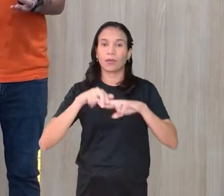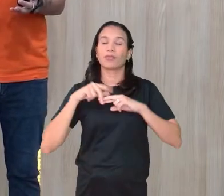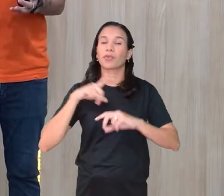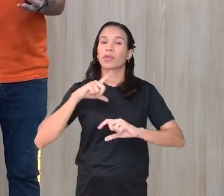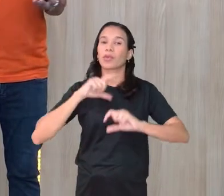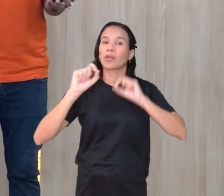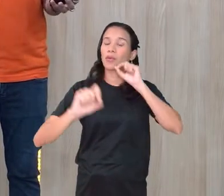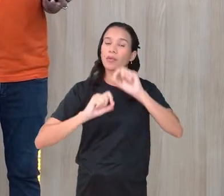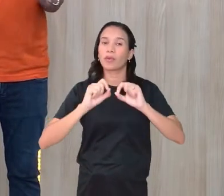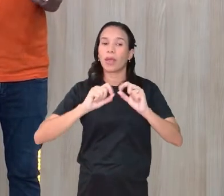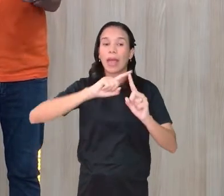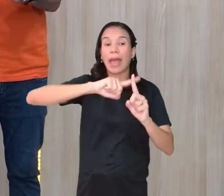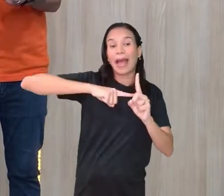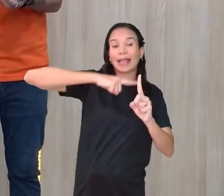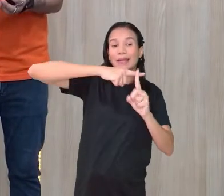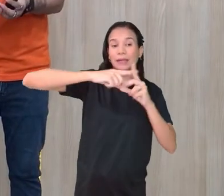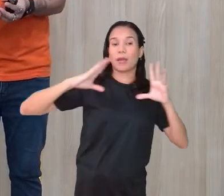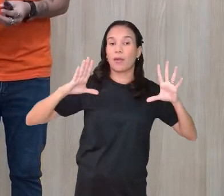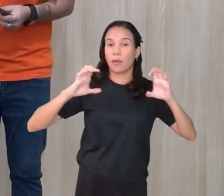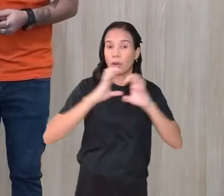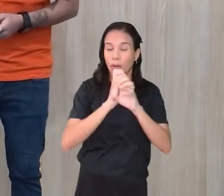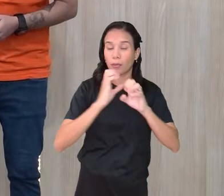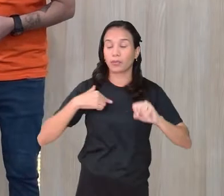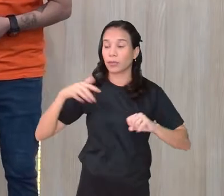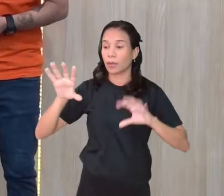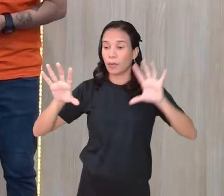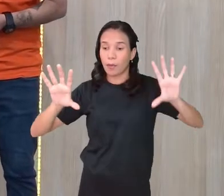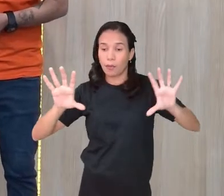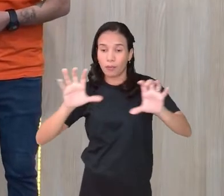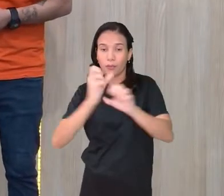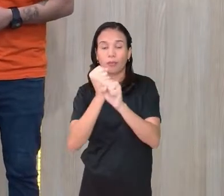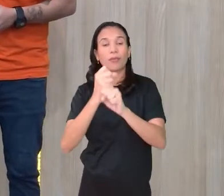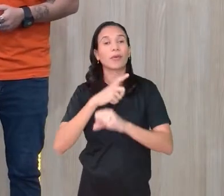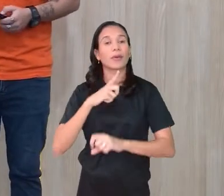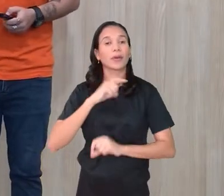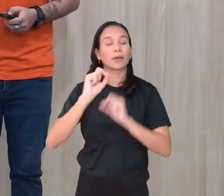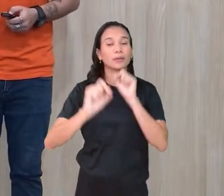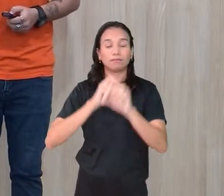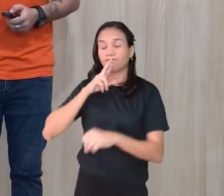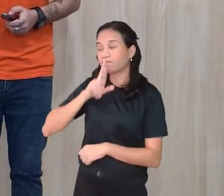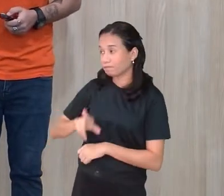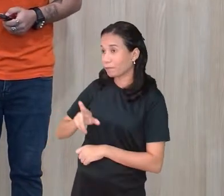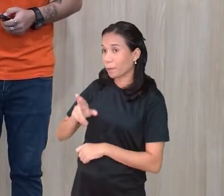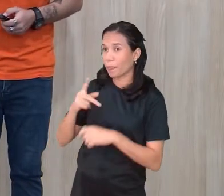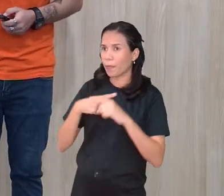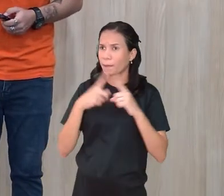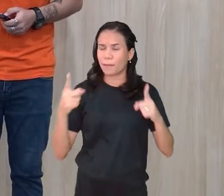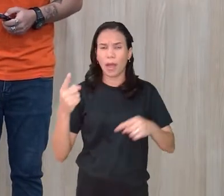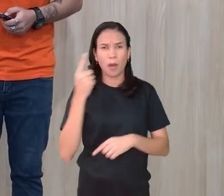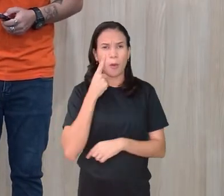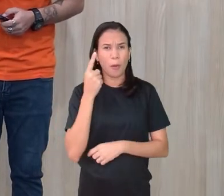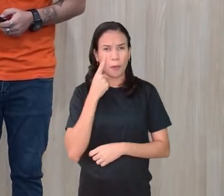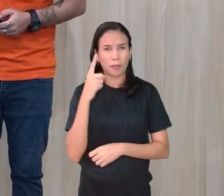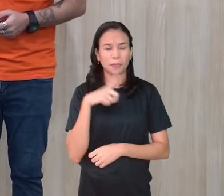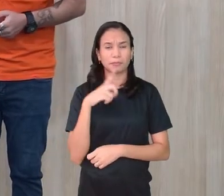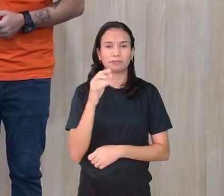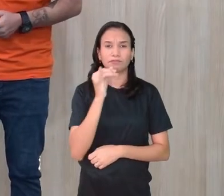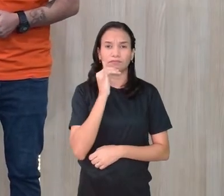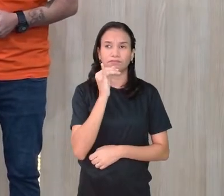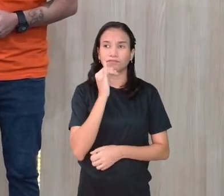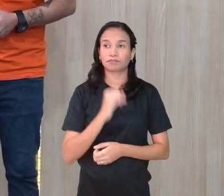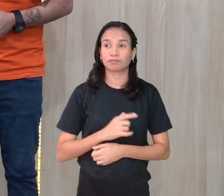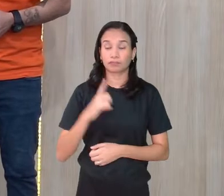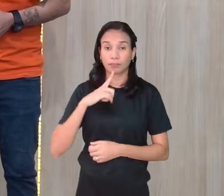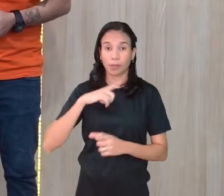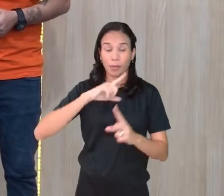operação de adição, juntando esses valores, a gente obtém esses resultados. Mas olha bem quando a gente tem, por exemplo,